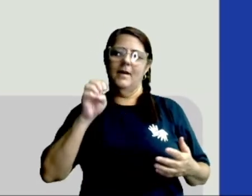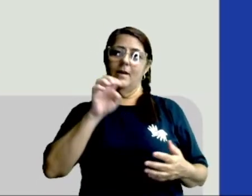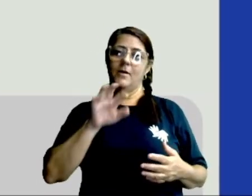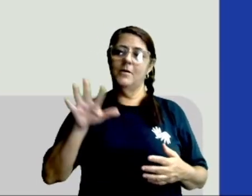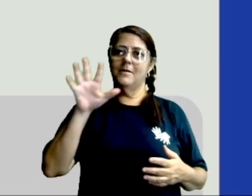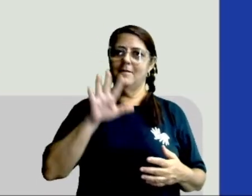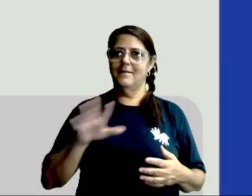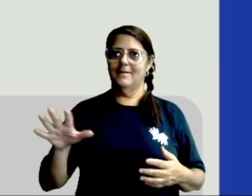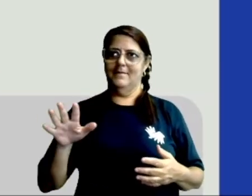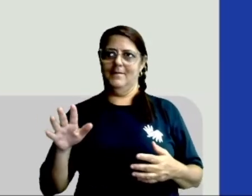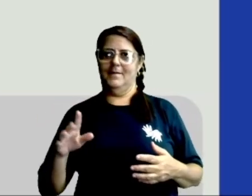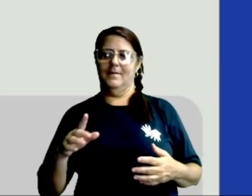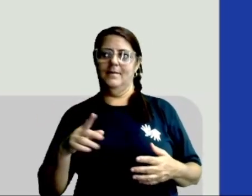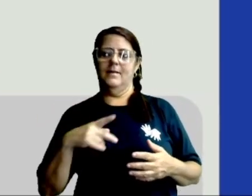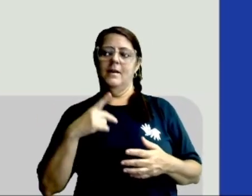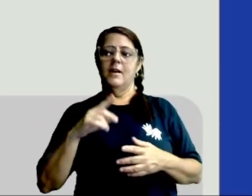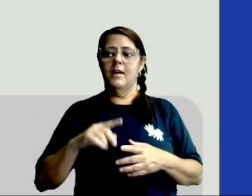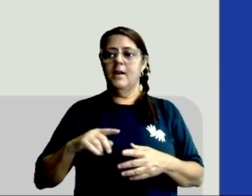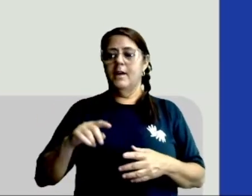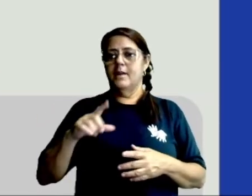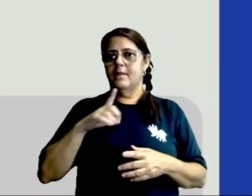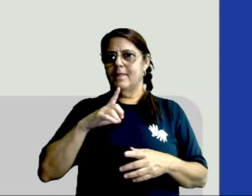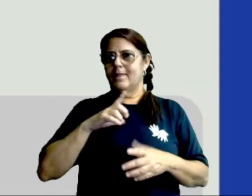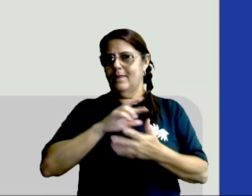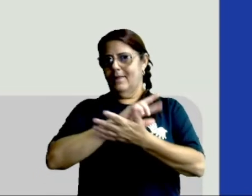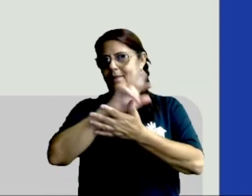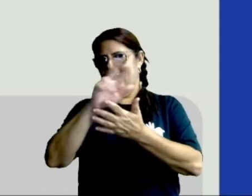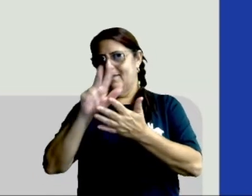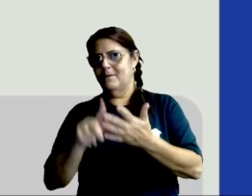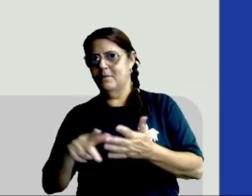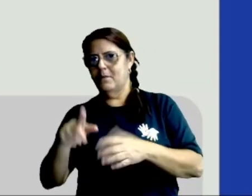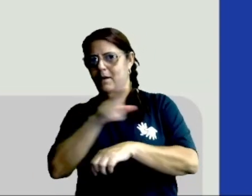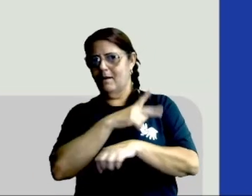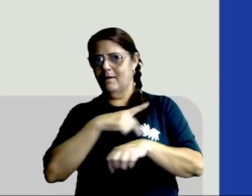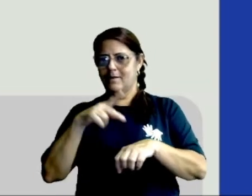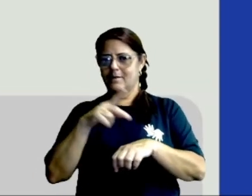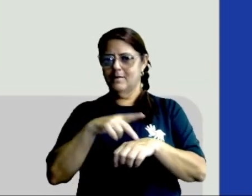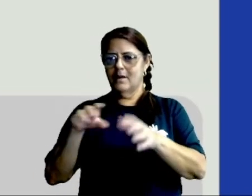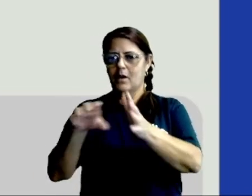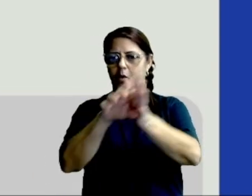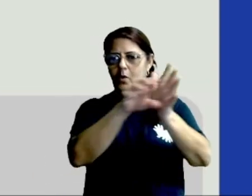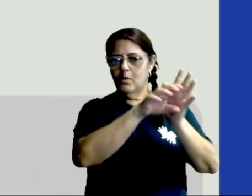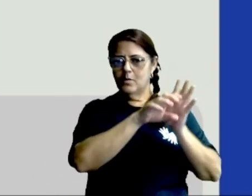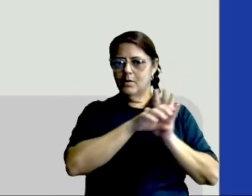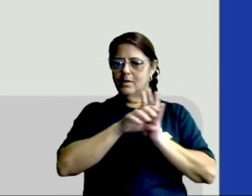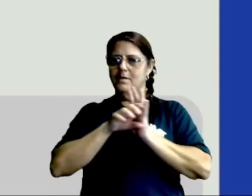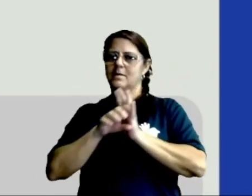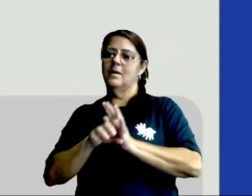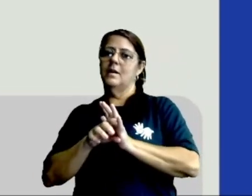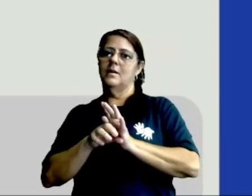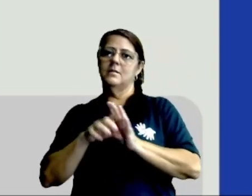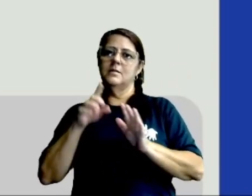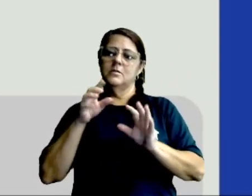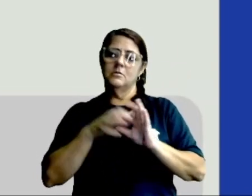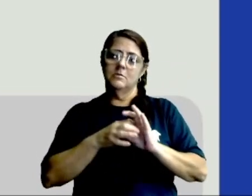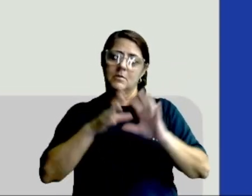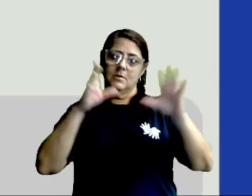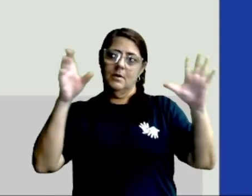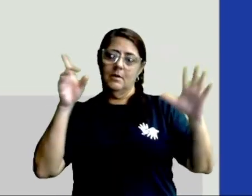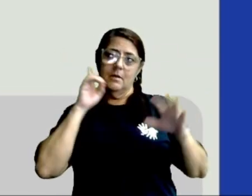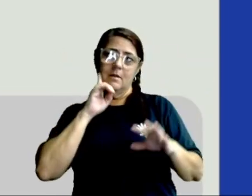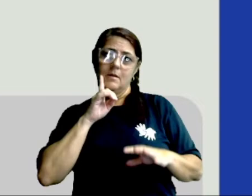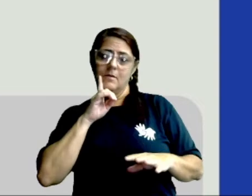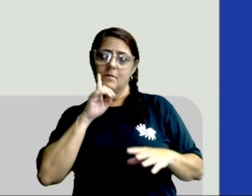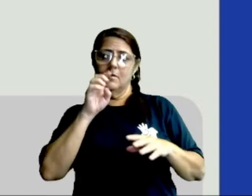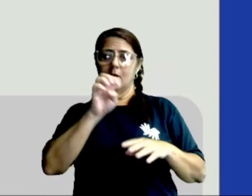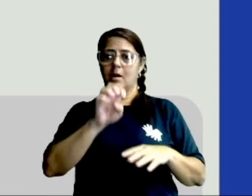falar mais à frente, a Noruega, a Islândia, e os países da comunidade dos Estados independentes, que ficam